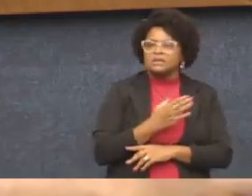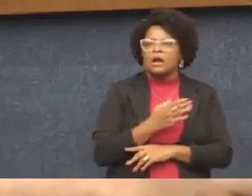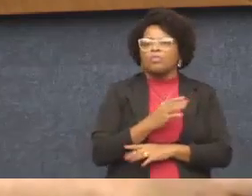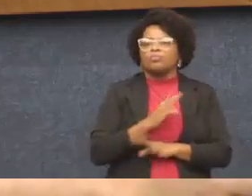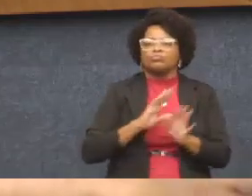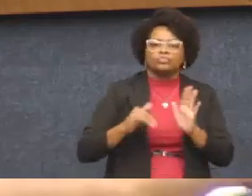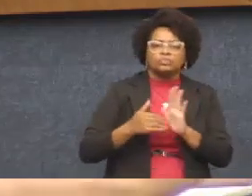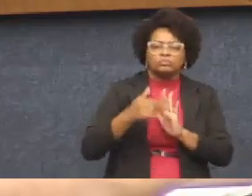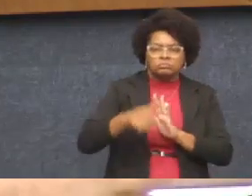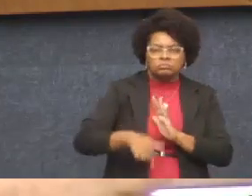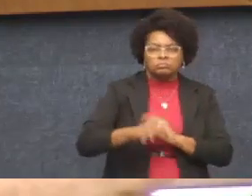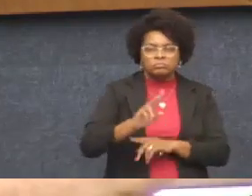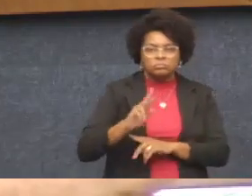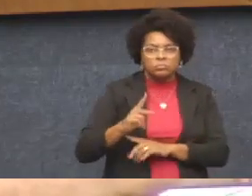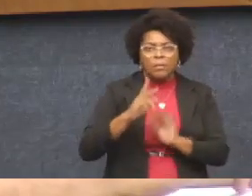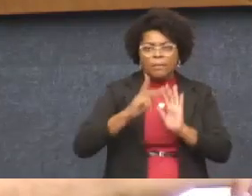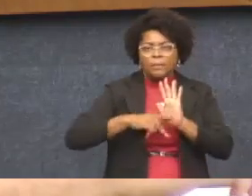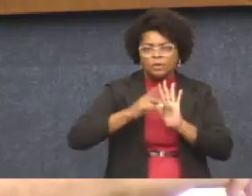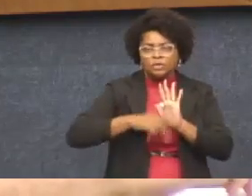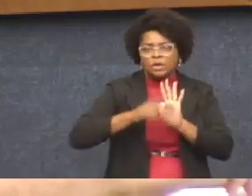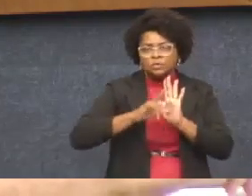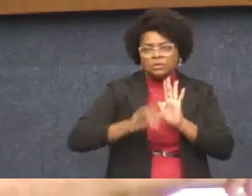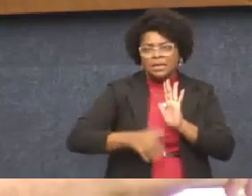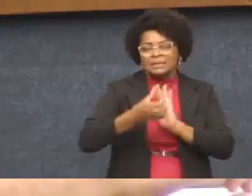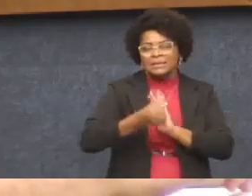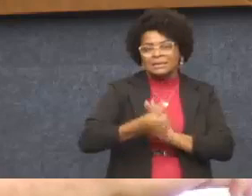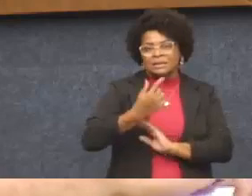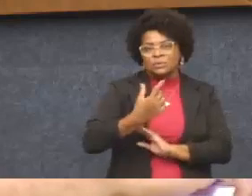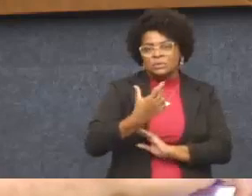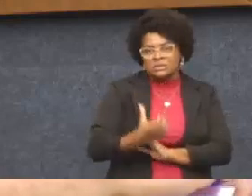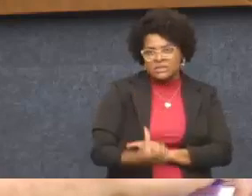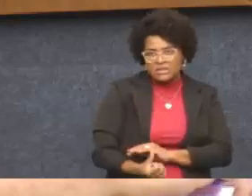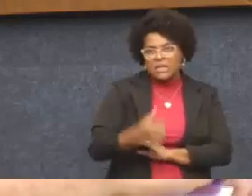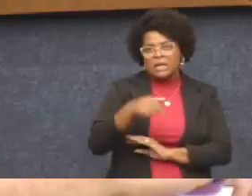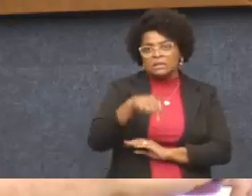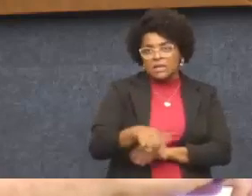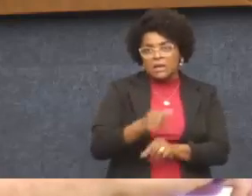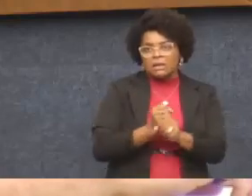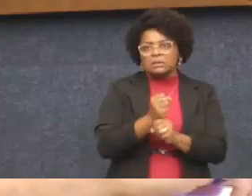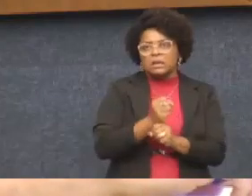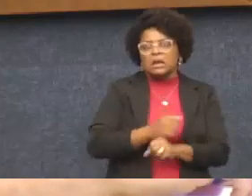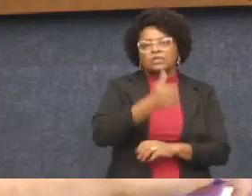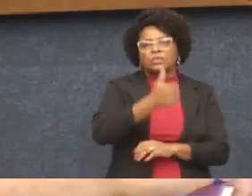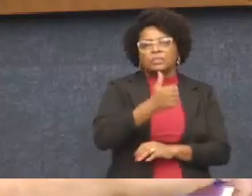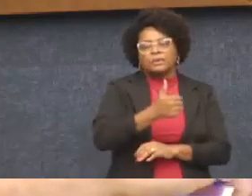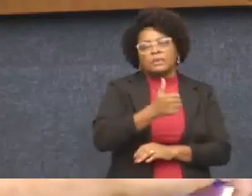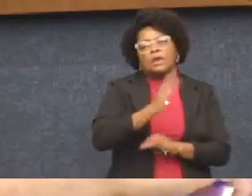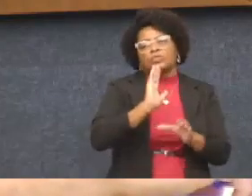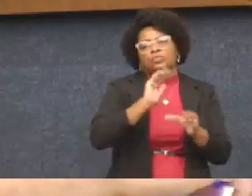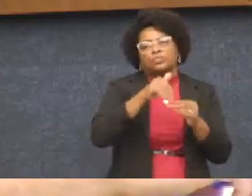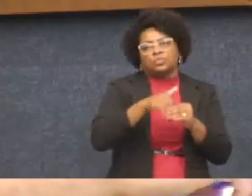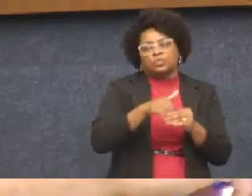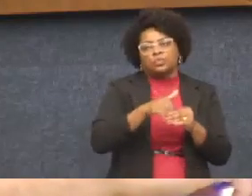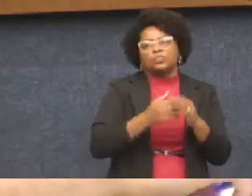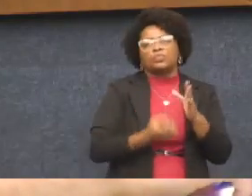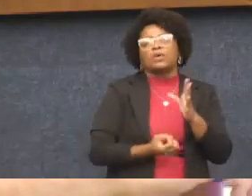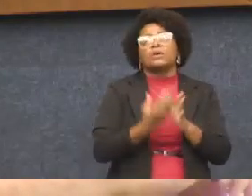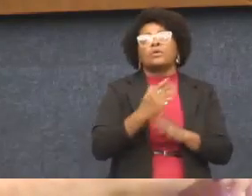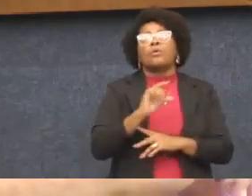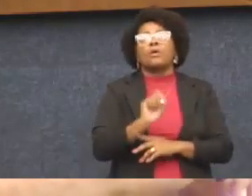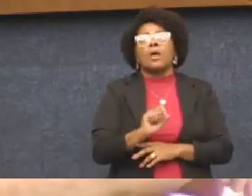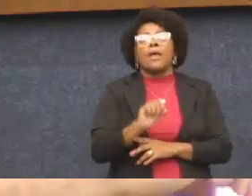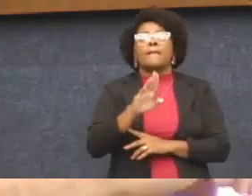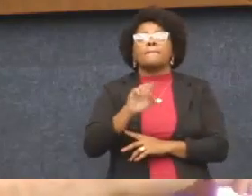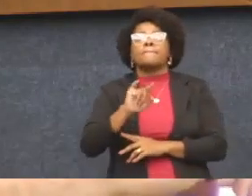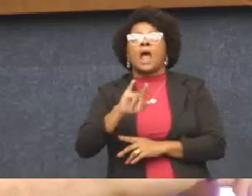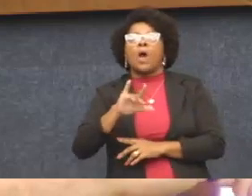Horizonte. Projeto de lei 616/2023, primeiro turno. Autoria, vereador Braulio Lara e